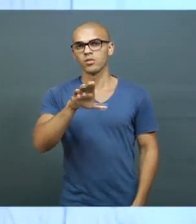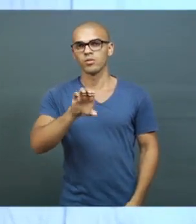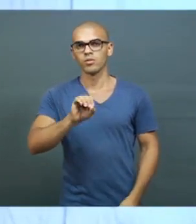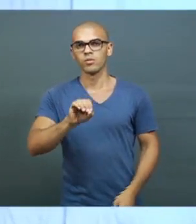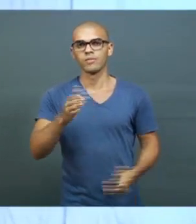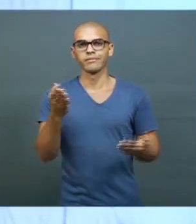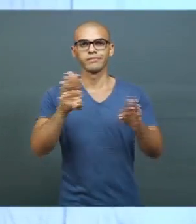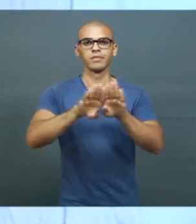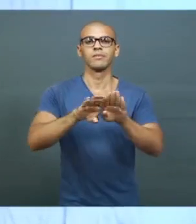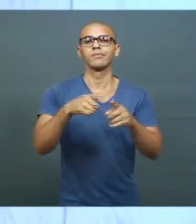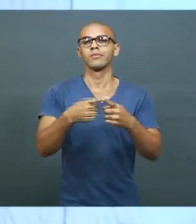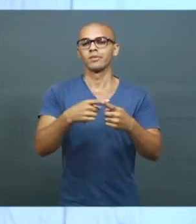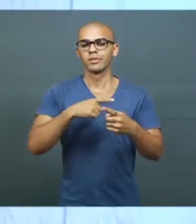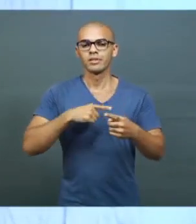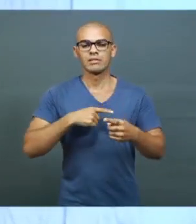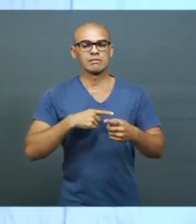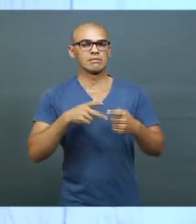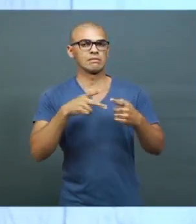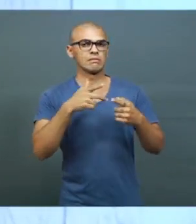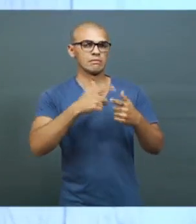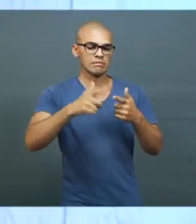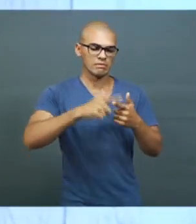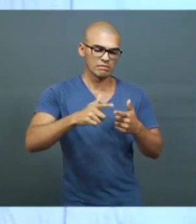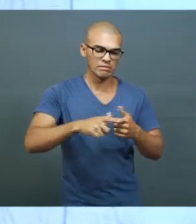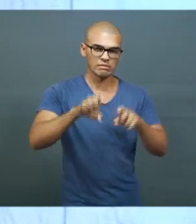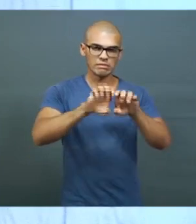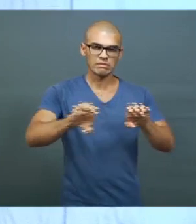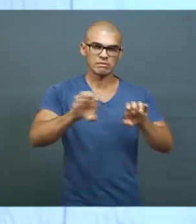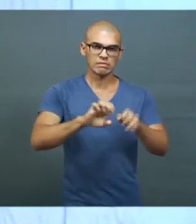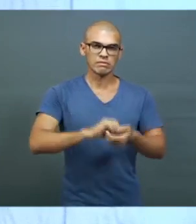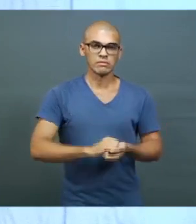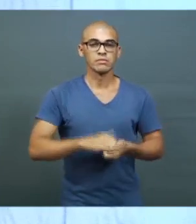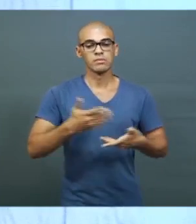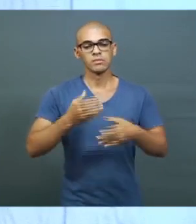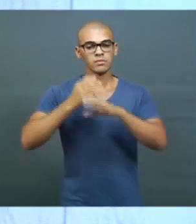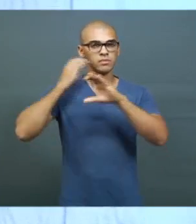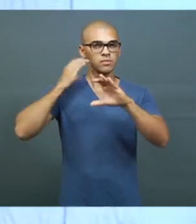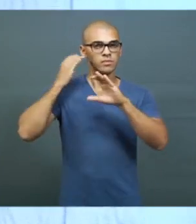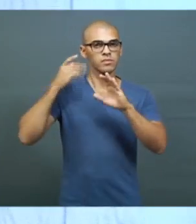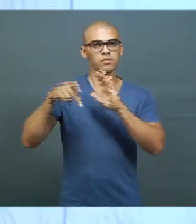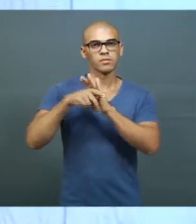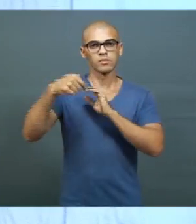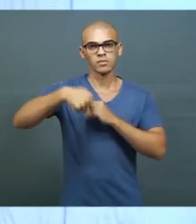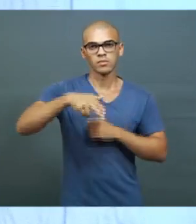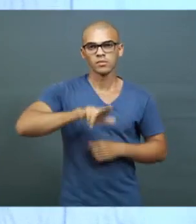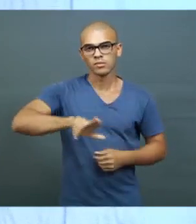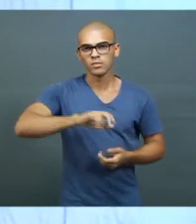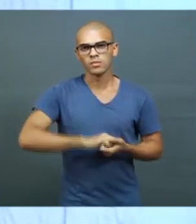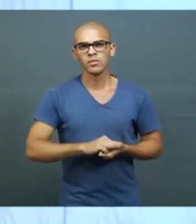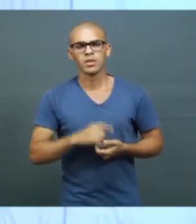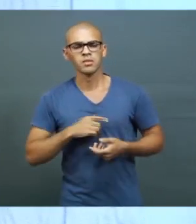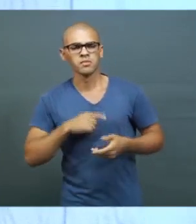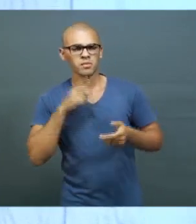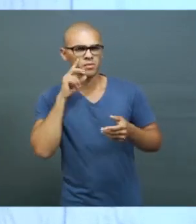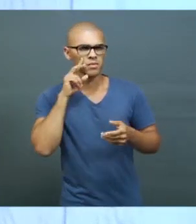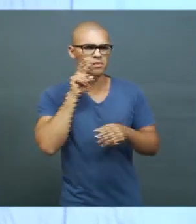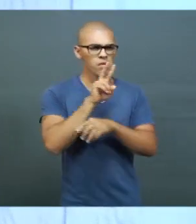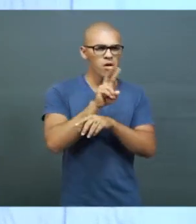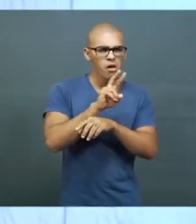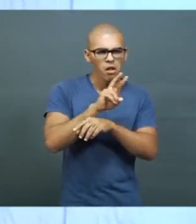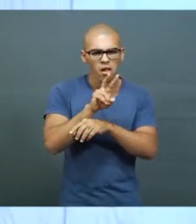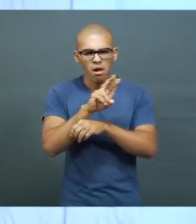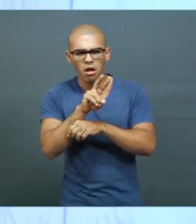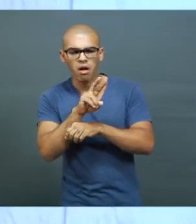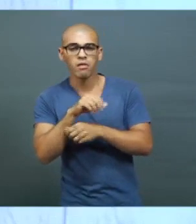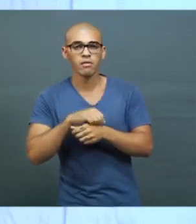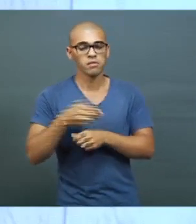por apresentar problemas estruturais. Um engenheiro da Superintendência Regional de Uberlândia, responsável pela coordenação da escola,